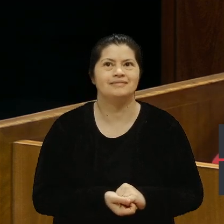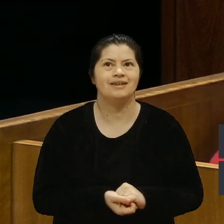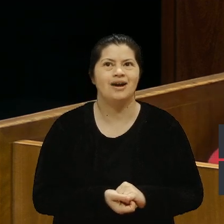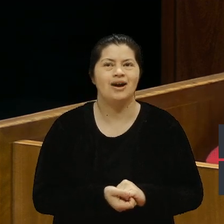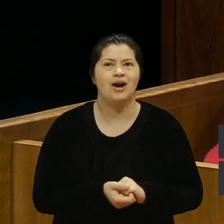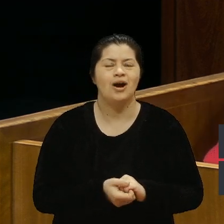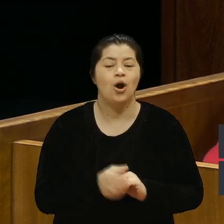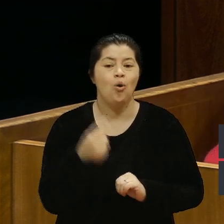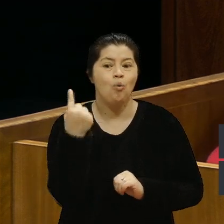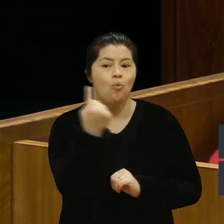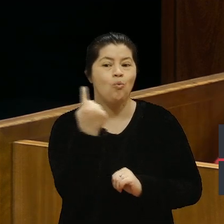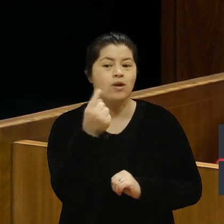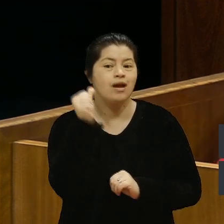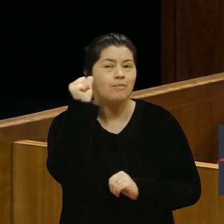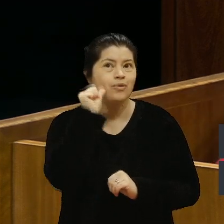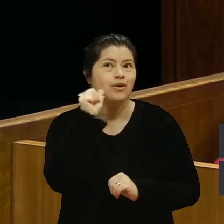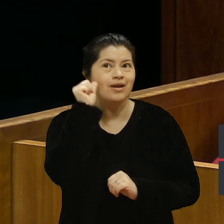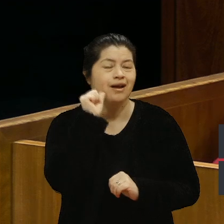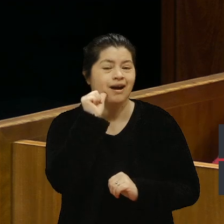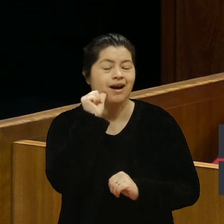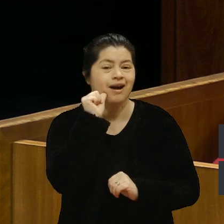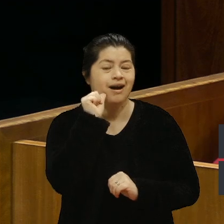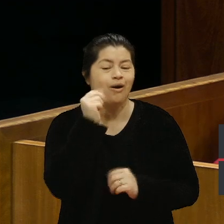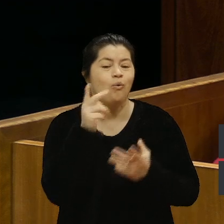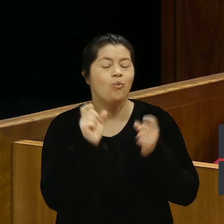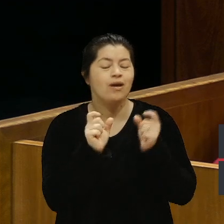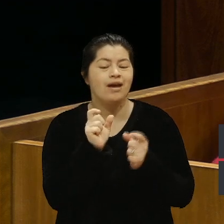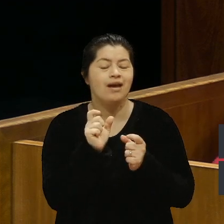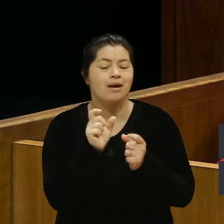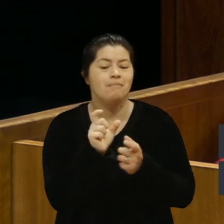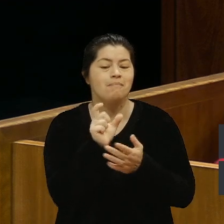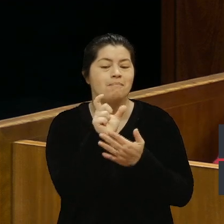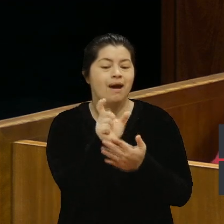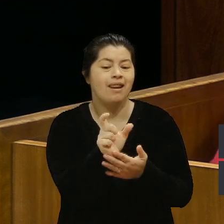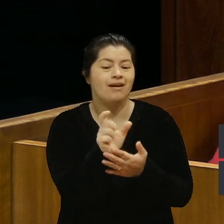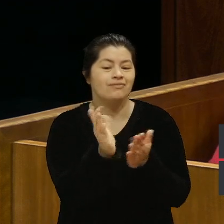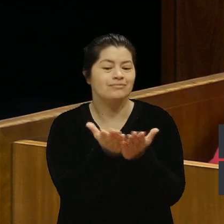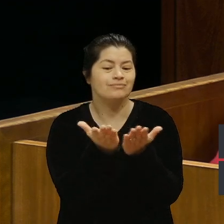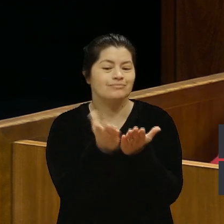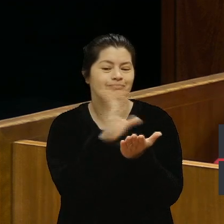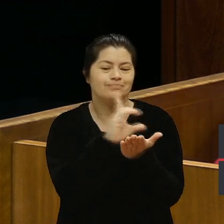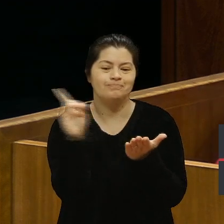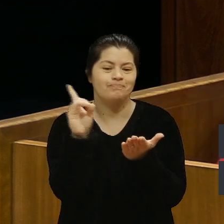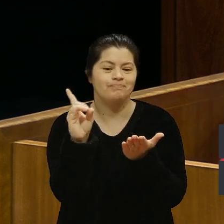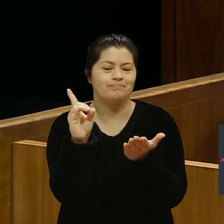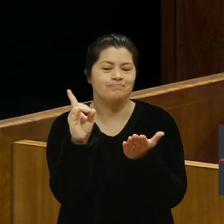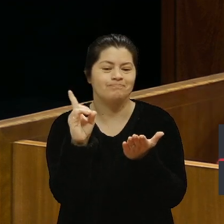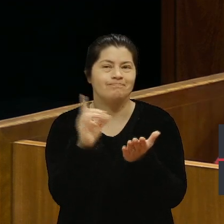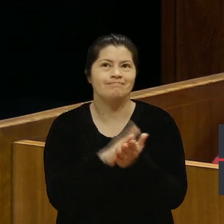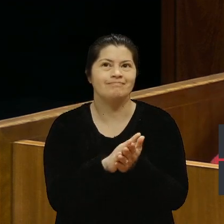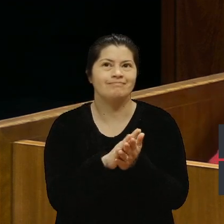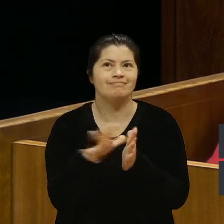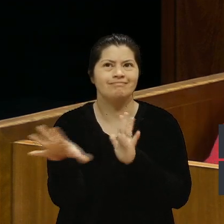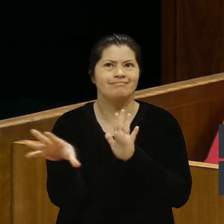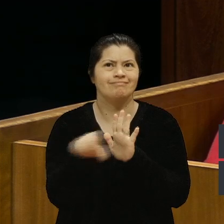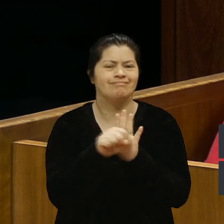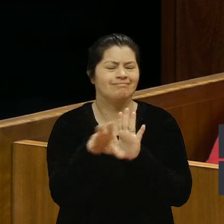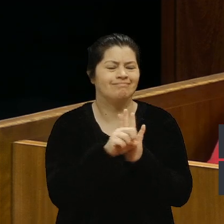modelo que eu tenho na minha vida é a palavra de Deus. Eu não apegar com ninguém, eu não apegar com o